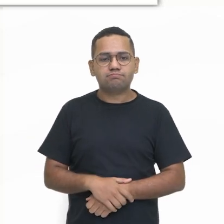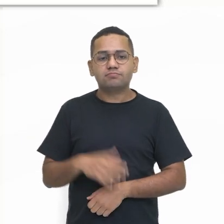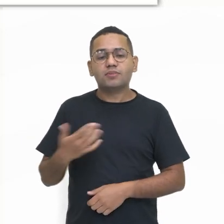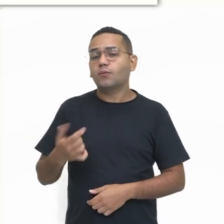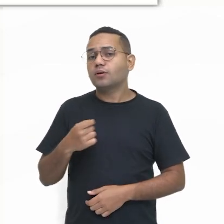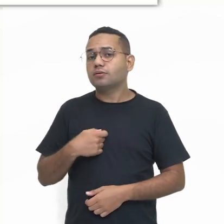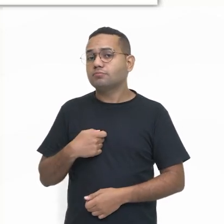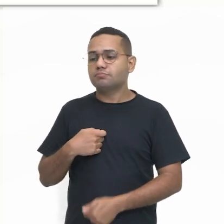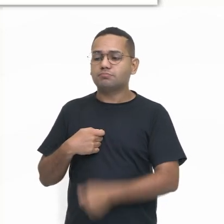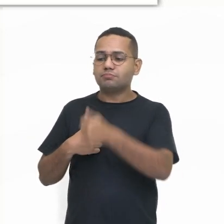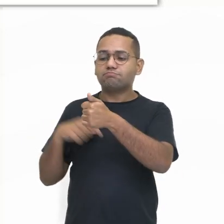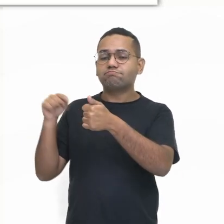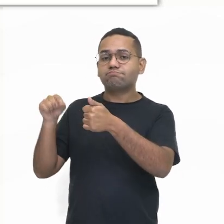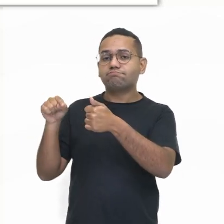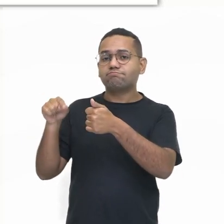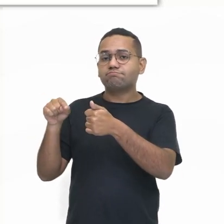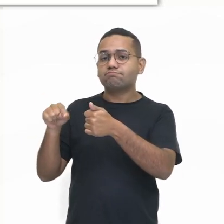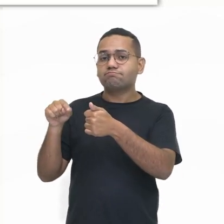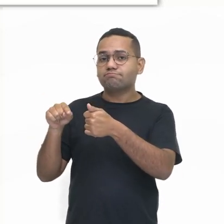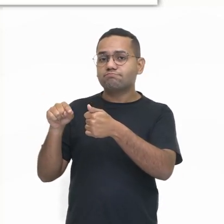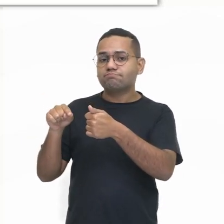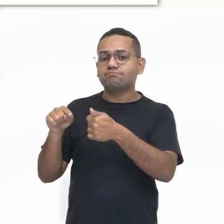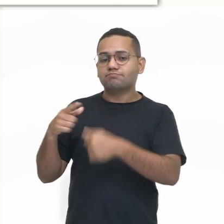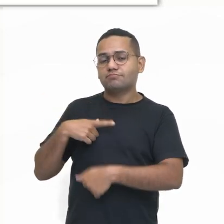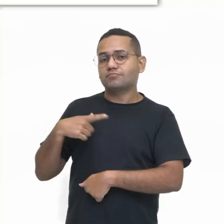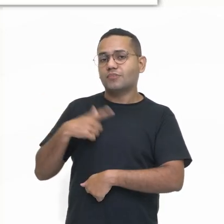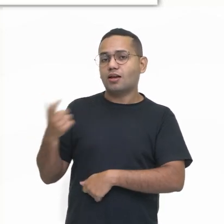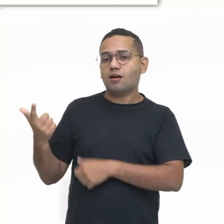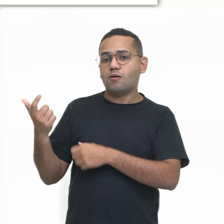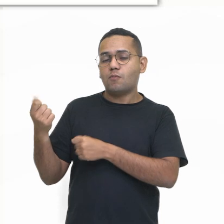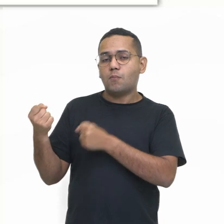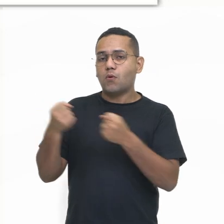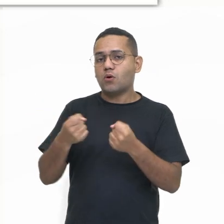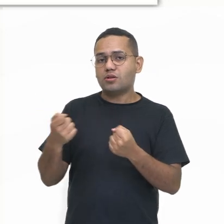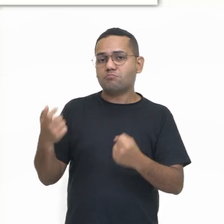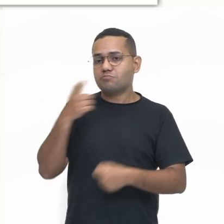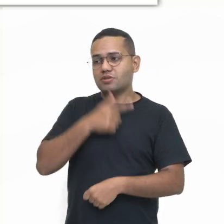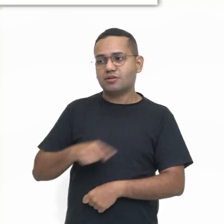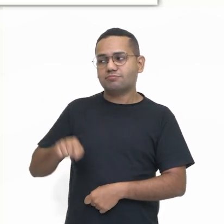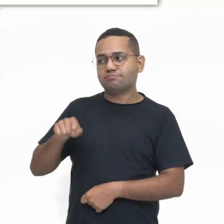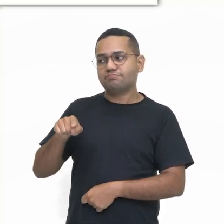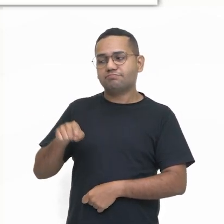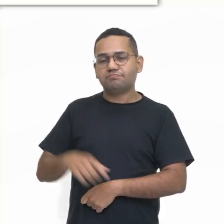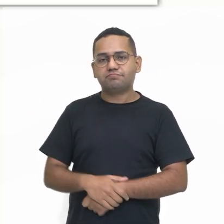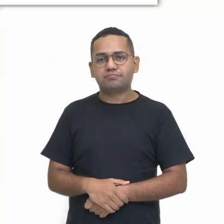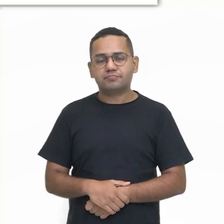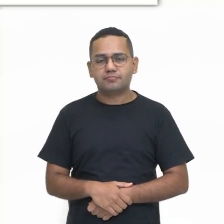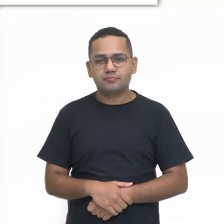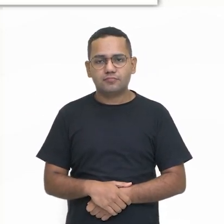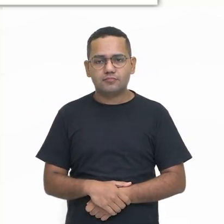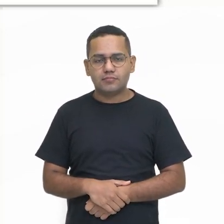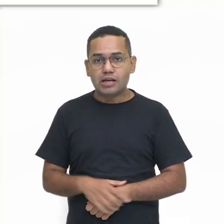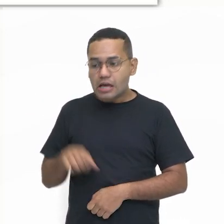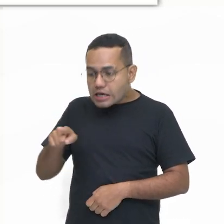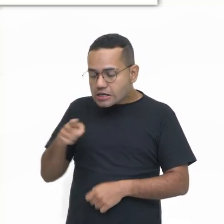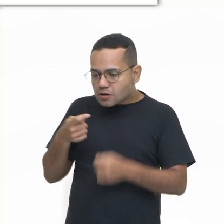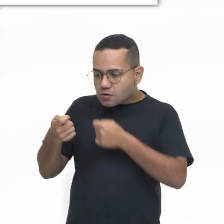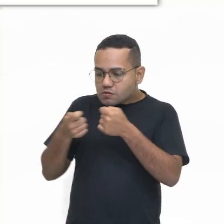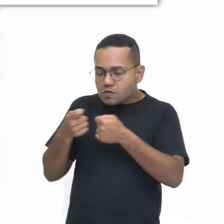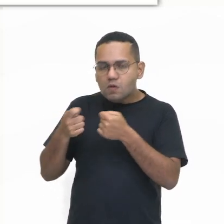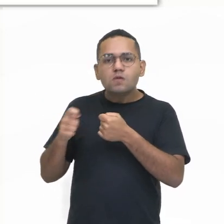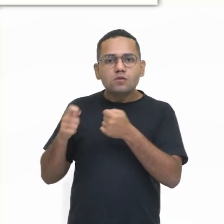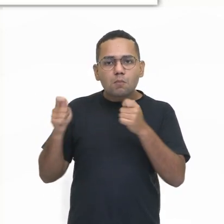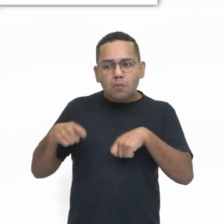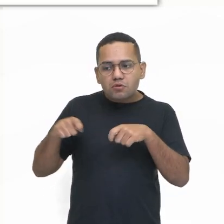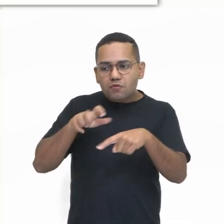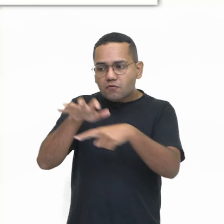Os ricos vão ter o poder. Então, quem tem o poder econômico praticamente controla os demais